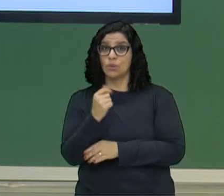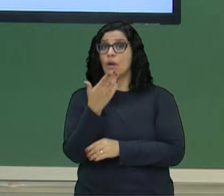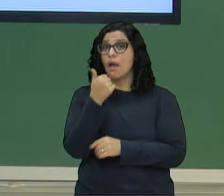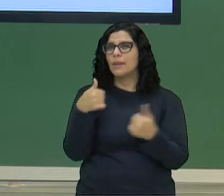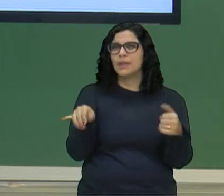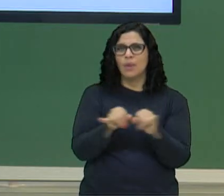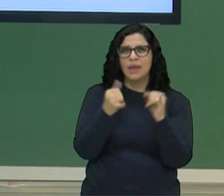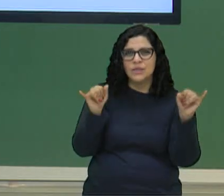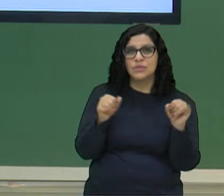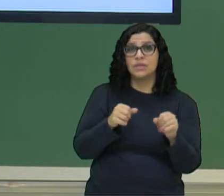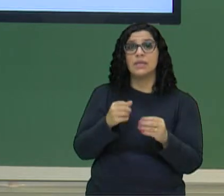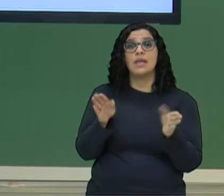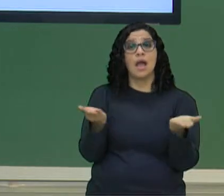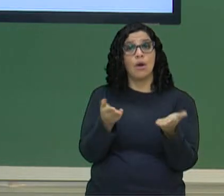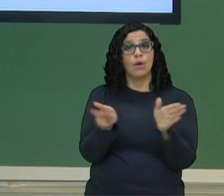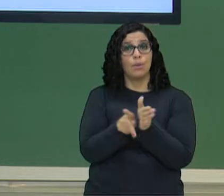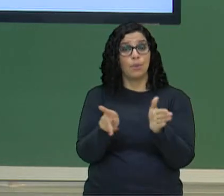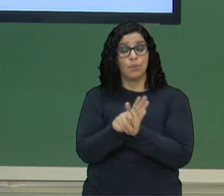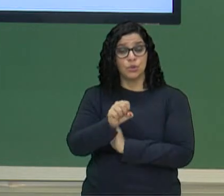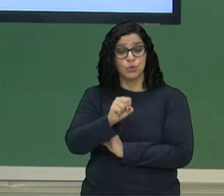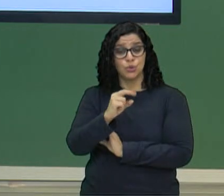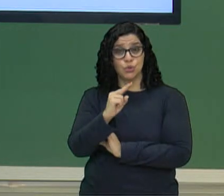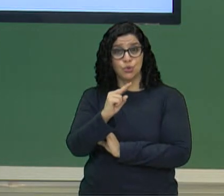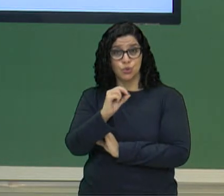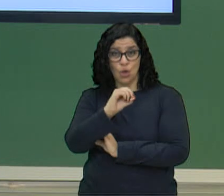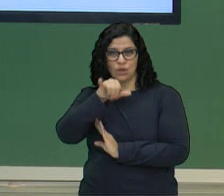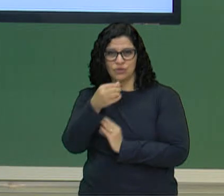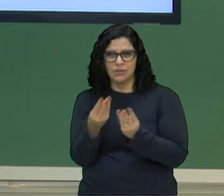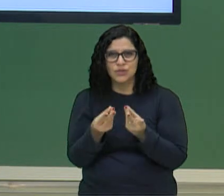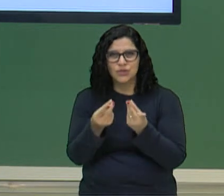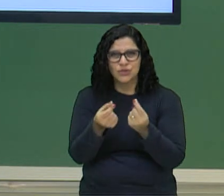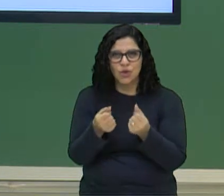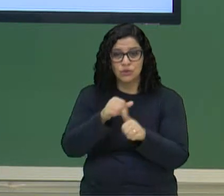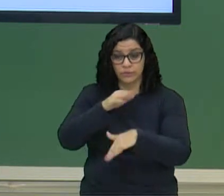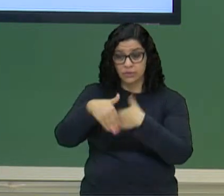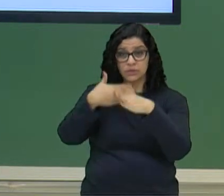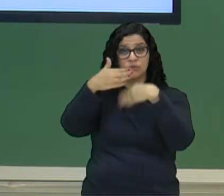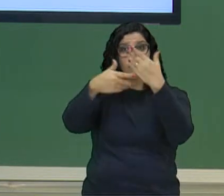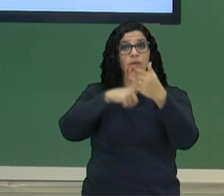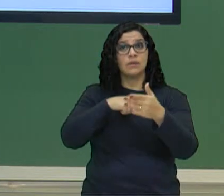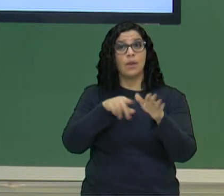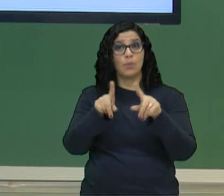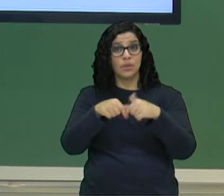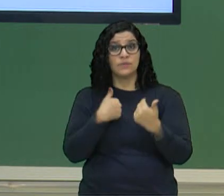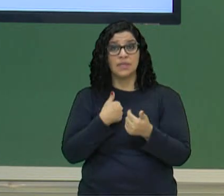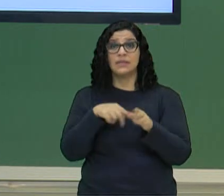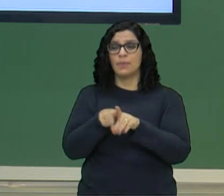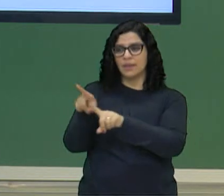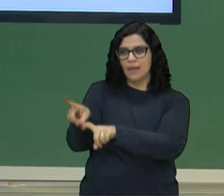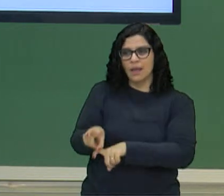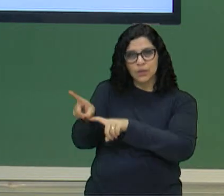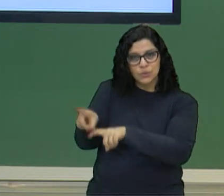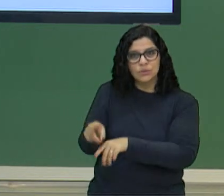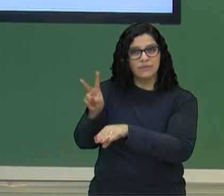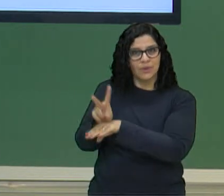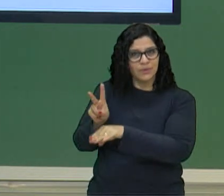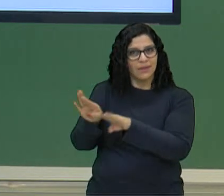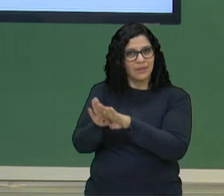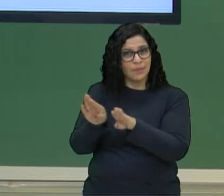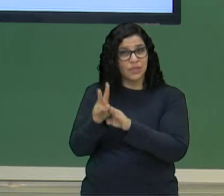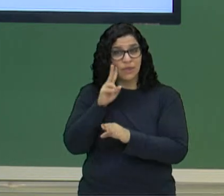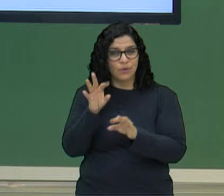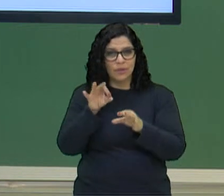a soja usa esse nitrogênio que a bactéria trouxe do ar para se desenvolver. Você que trabalha com agricultura, quer trabalhar com isso, já